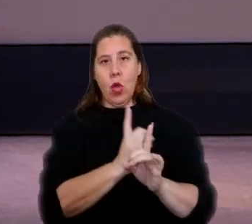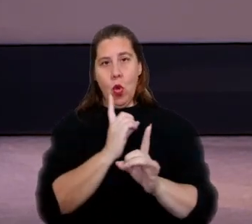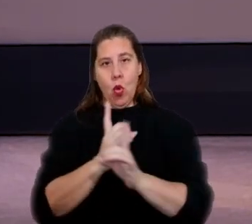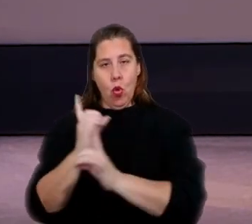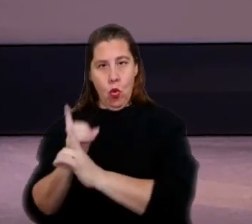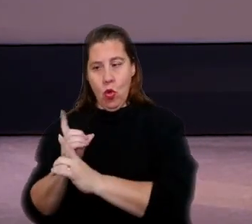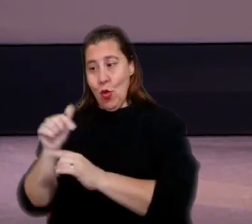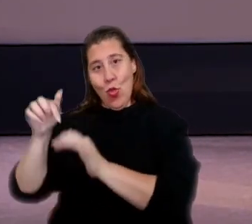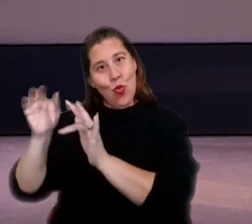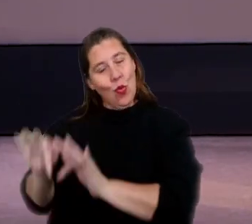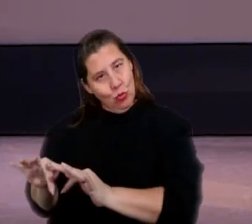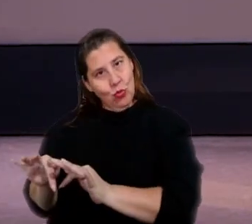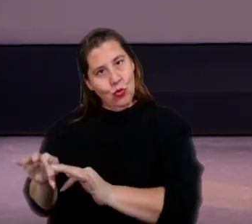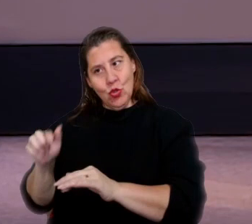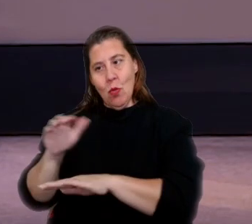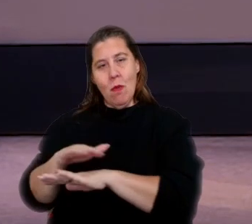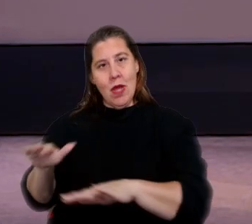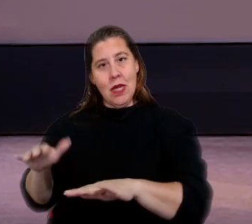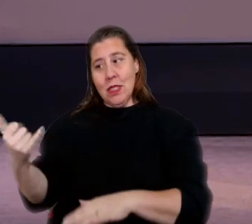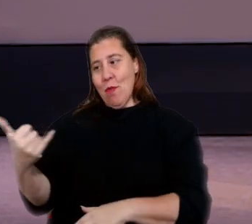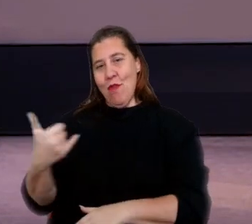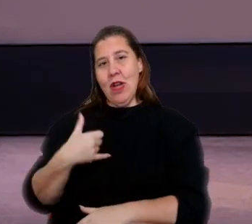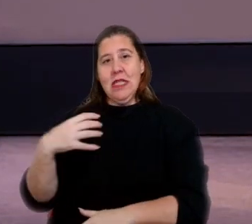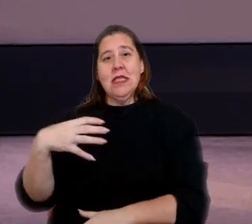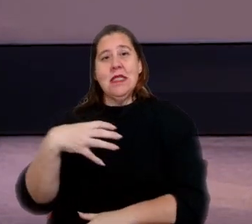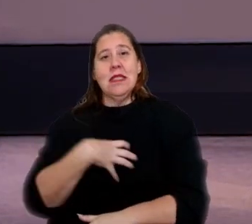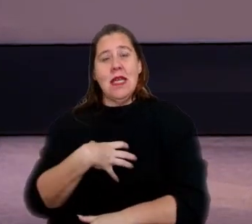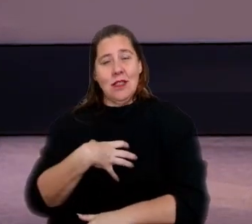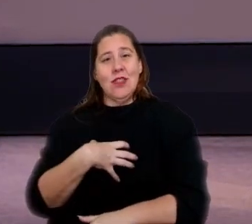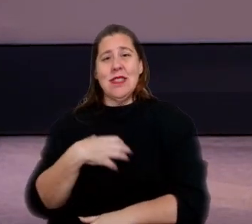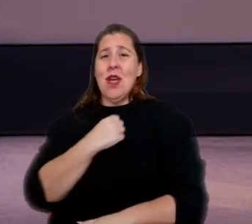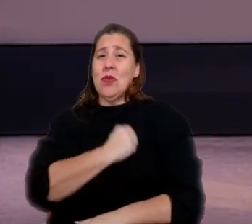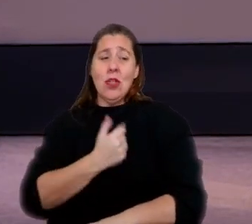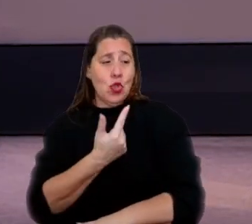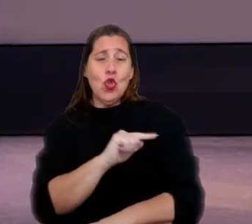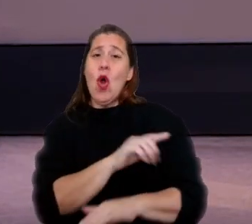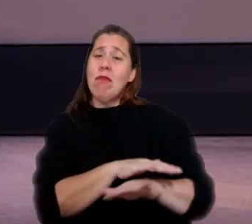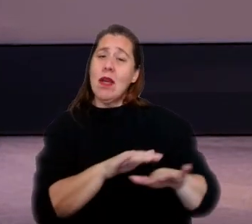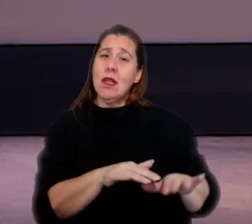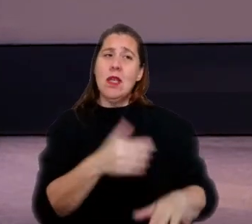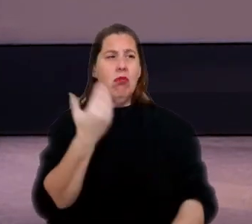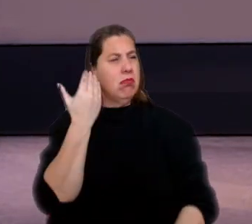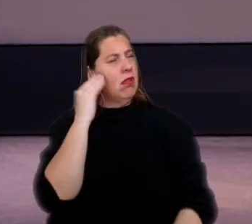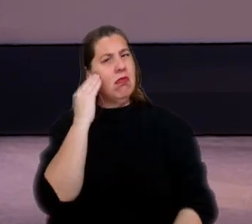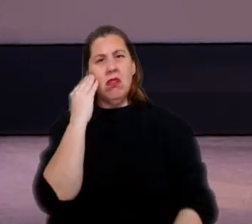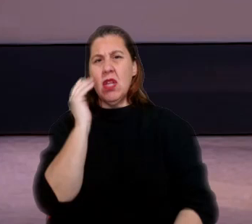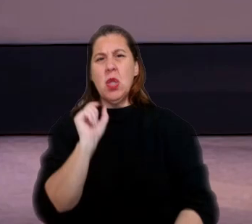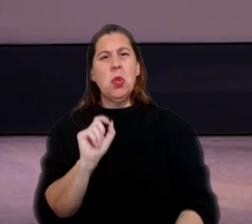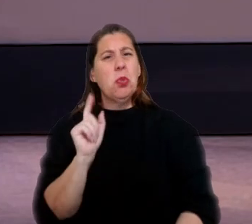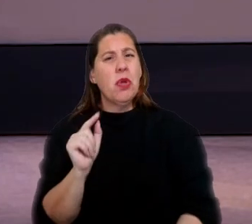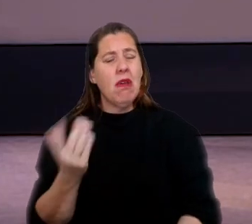4 encontros, e no último encontro, uma das crianças fala que sentia falta de uma criança, e eu não